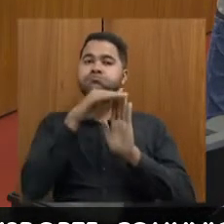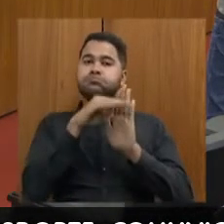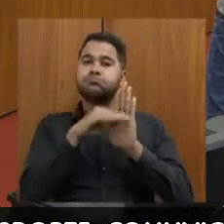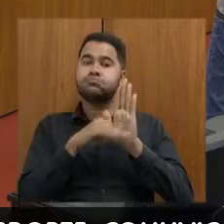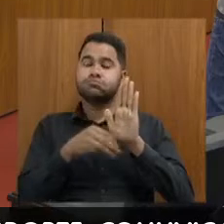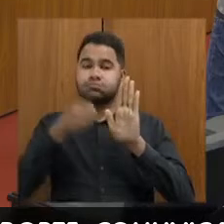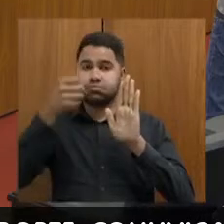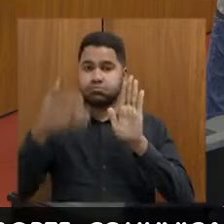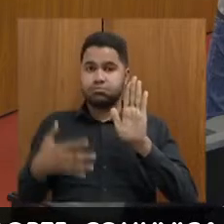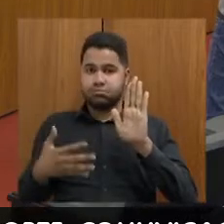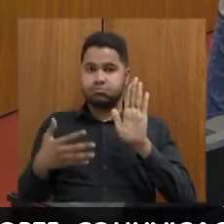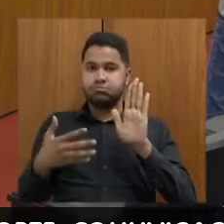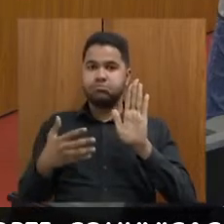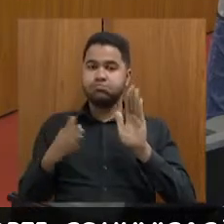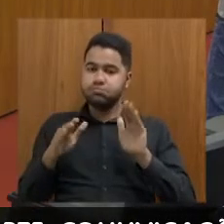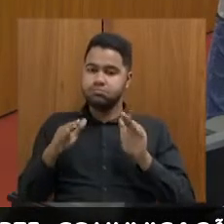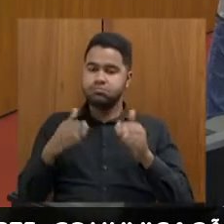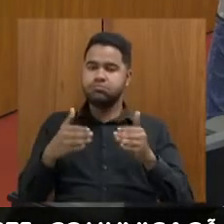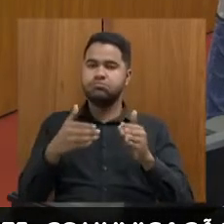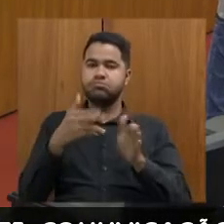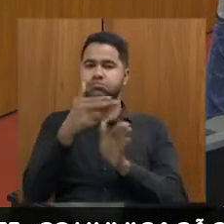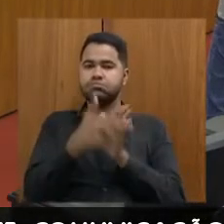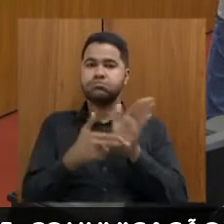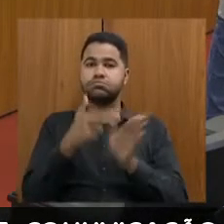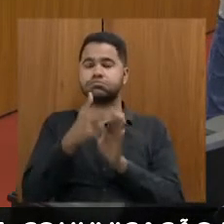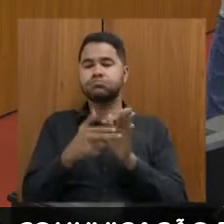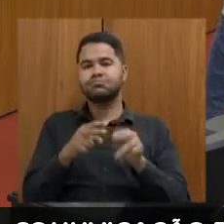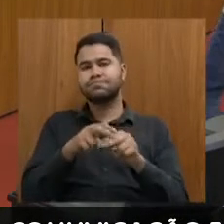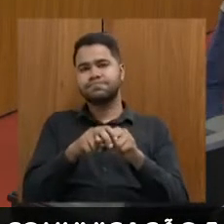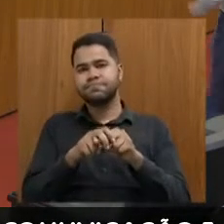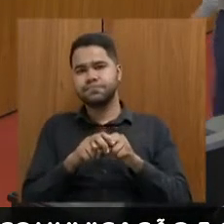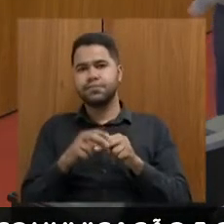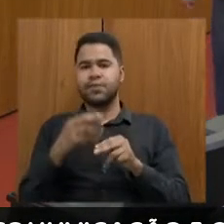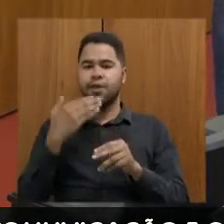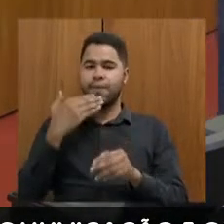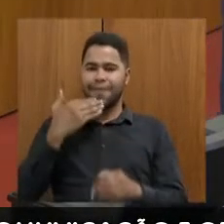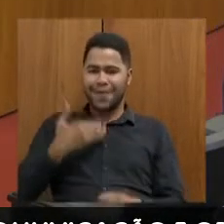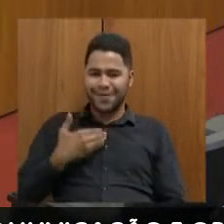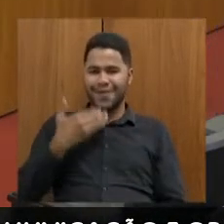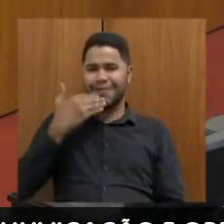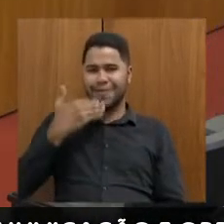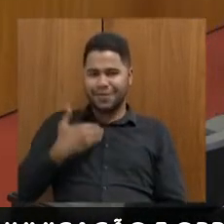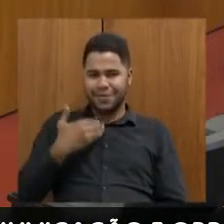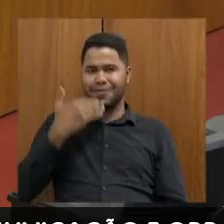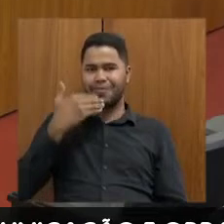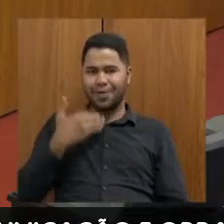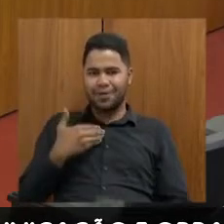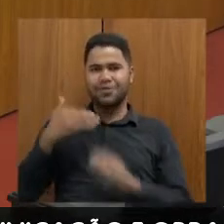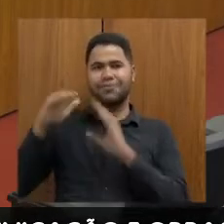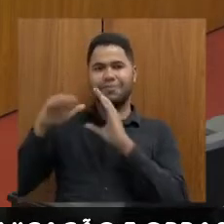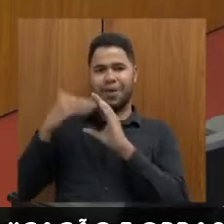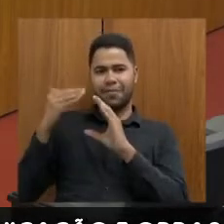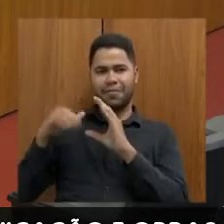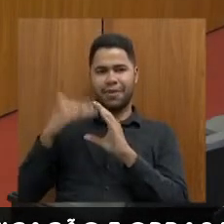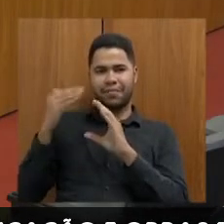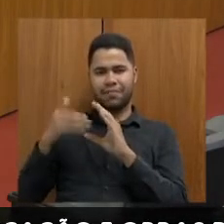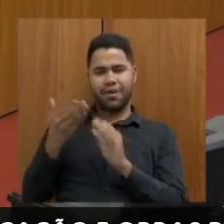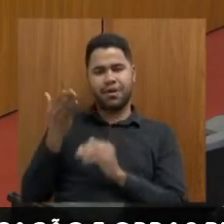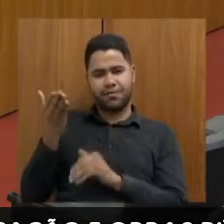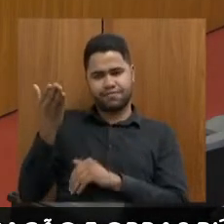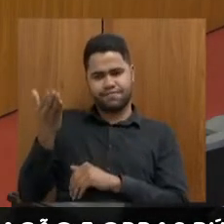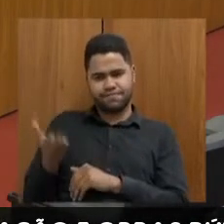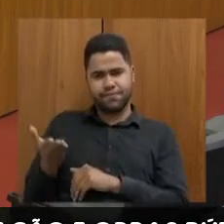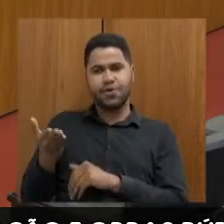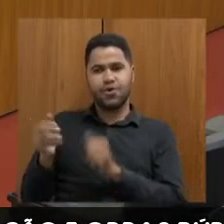de contas à comissão para ferrovias em função de alguns pedidos que foram encaminhados pelo senhor